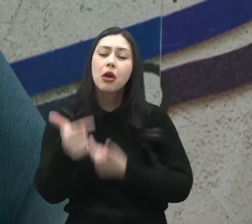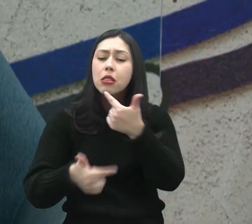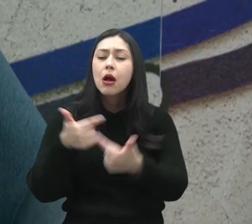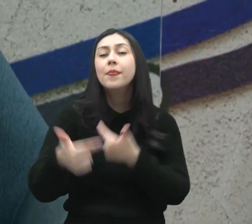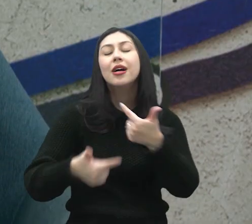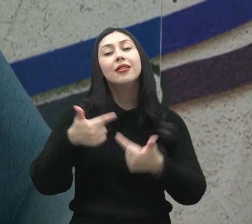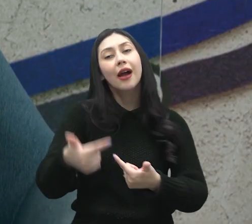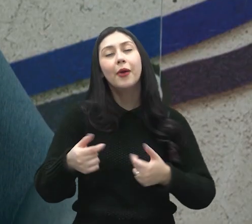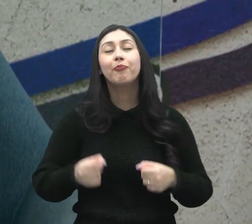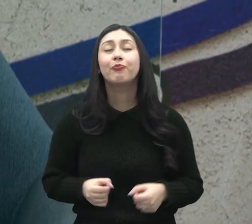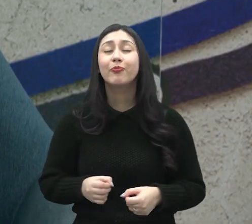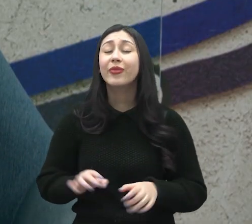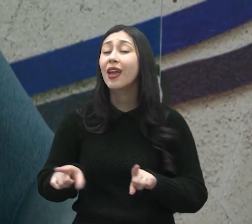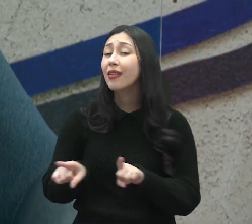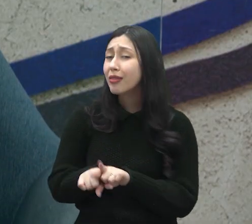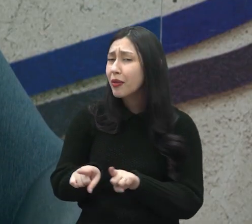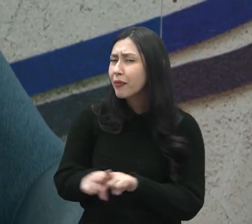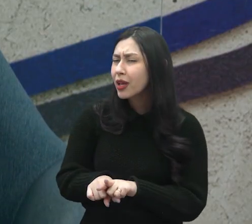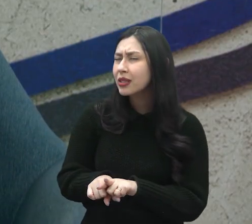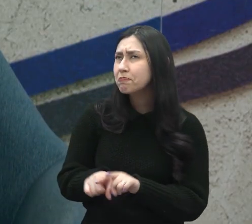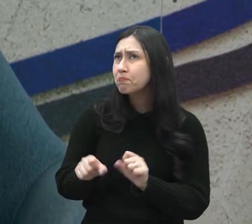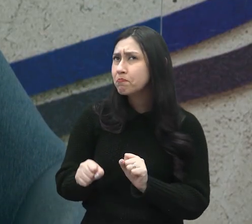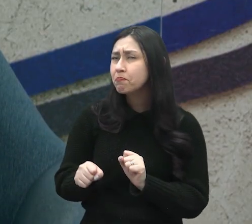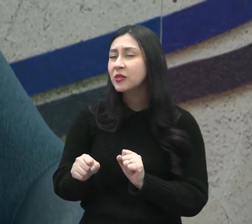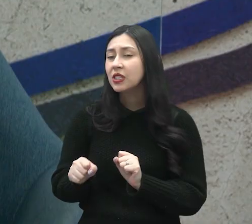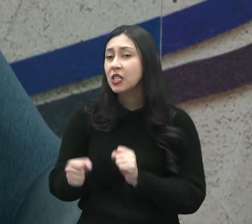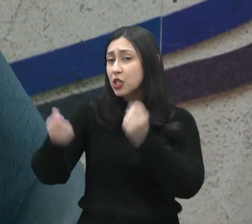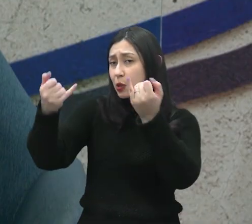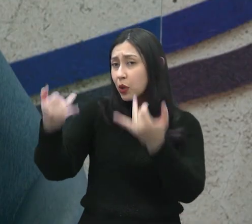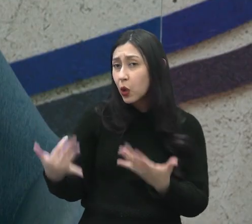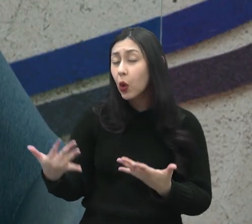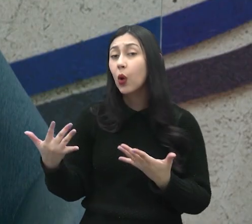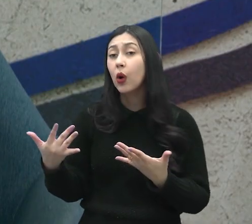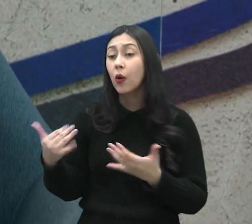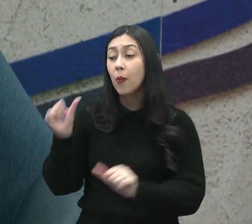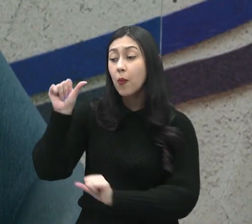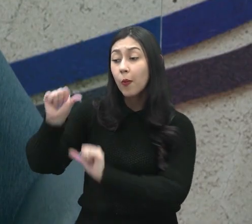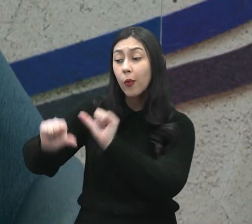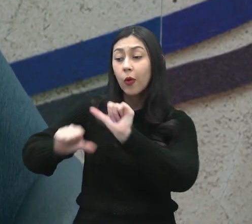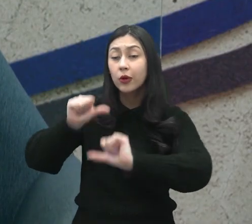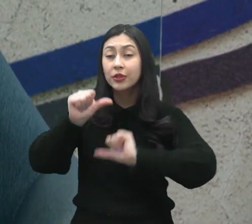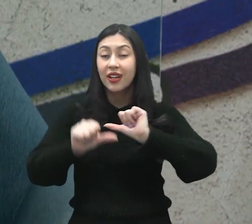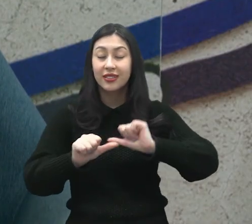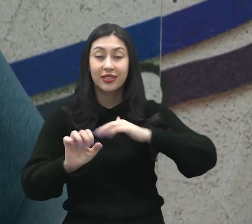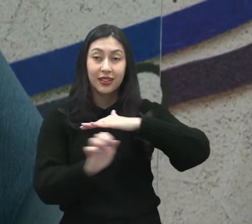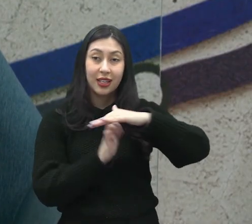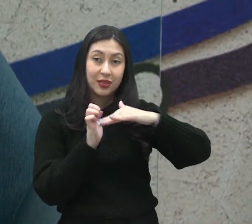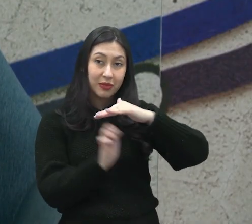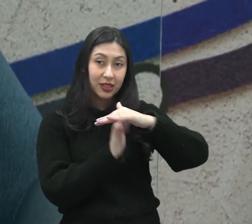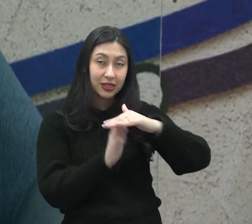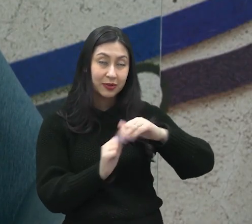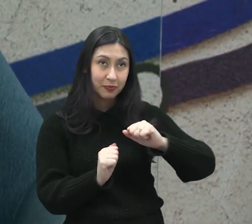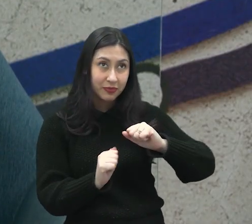E acrescentaria mais um ponto. Ela trouxe ali, né, da mudança que as empresas estão sofrendo. Às